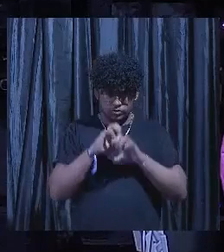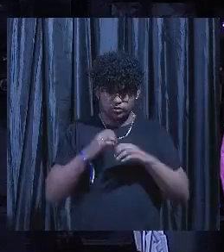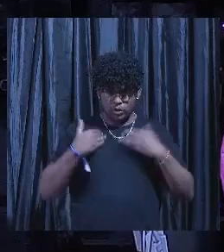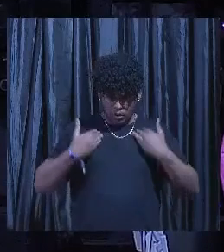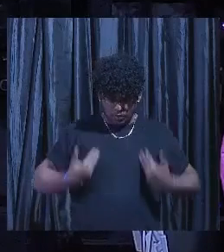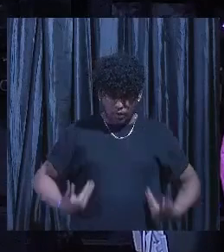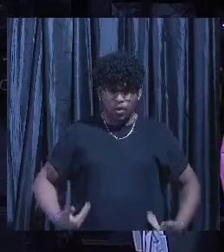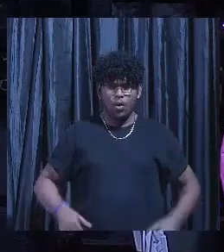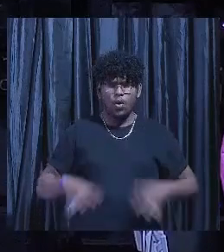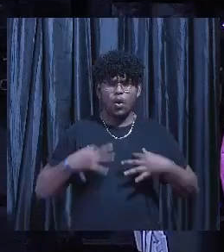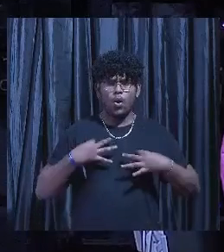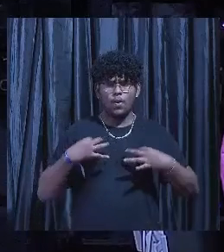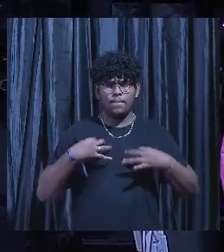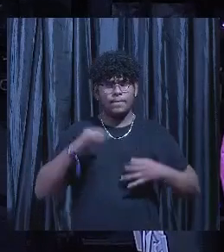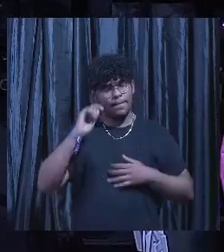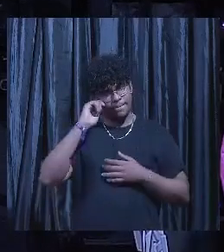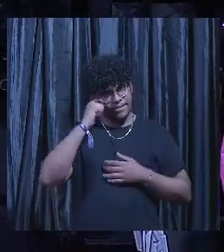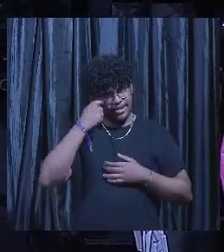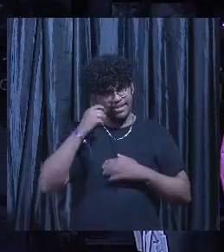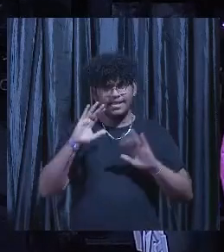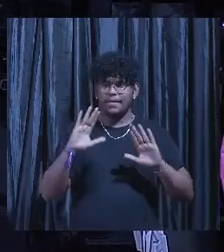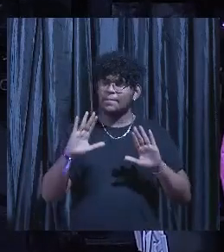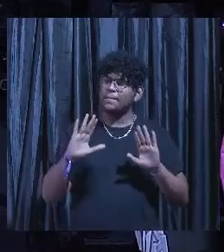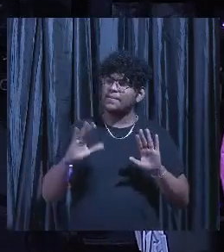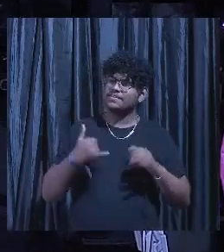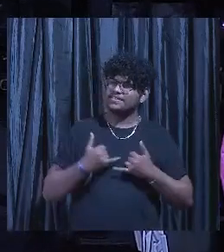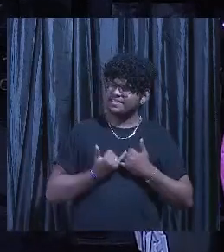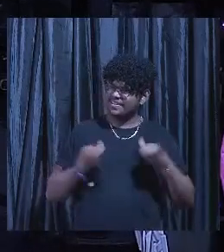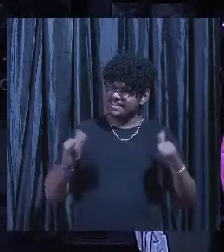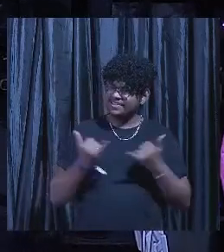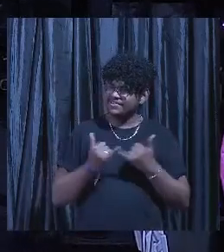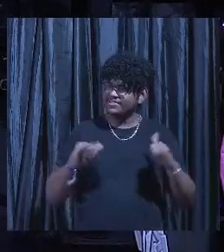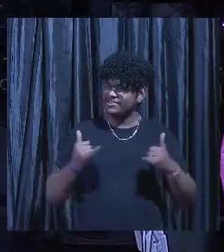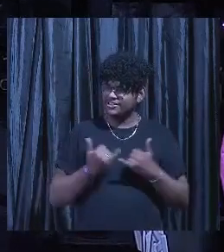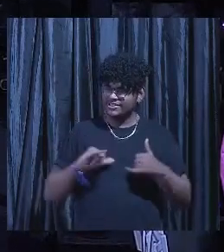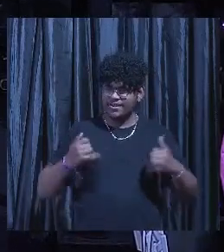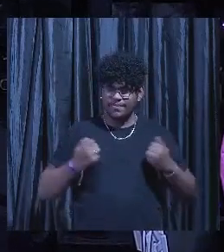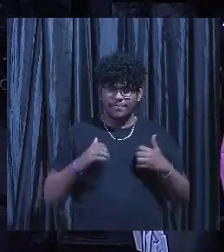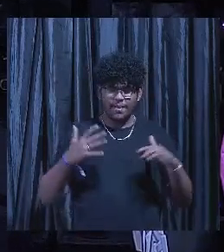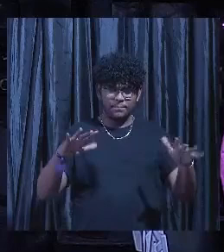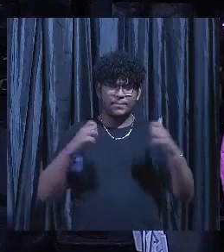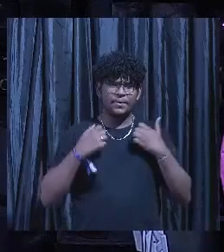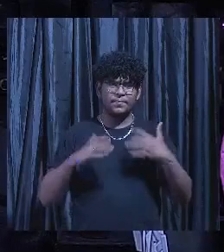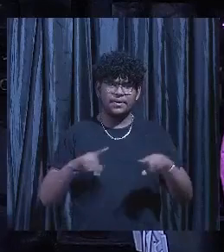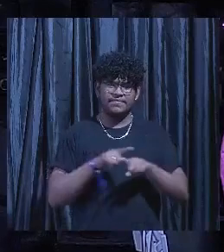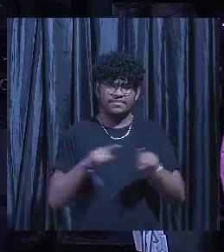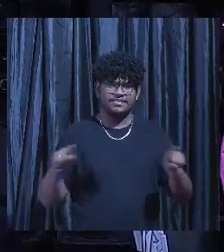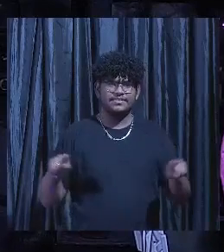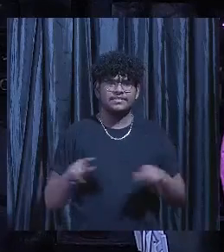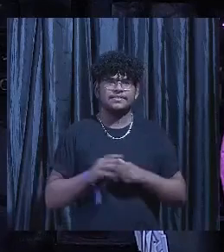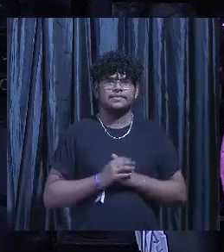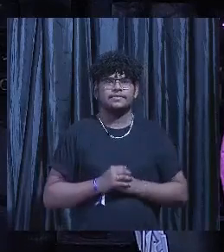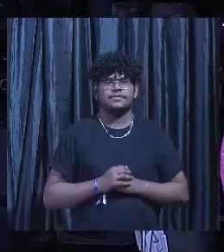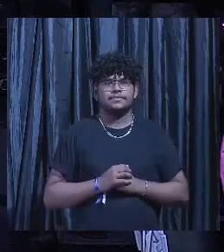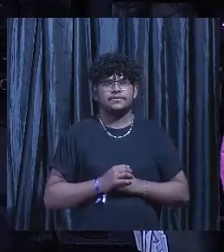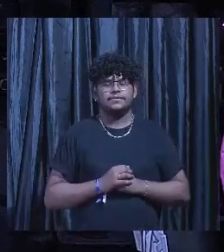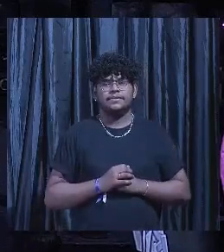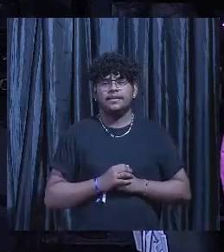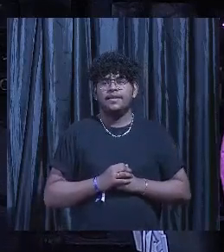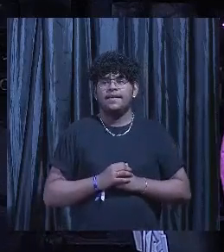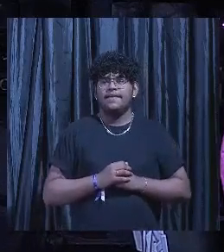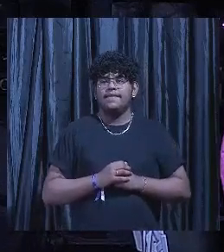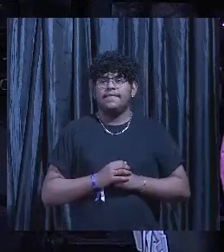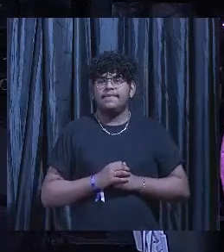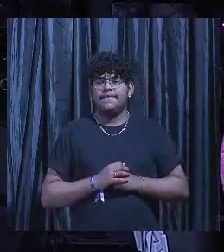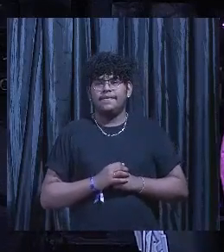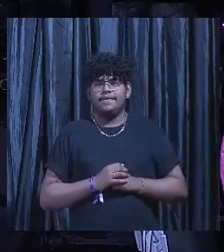de preto, mas com uma energia aqui muito forte, brilhando para todos vocês. E eu preciso